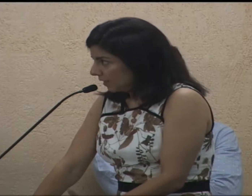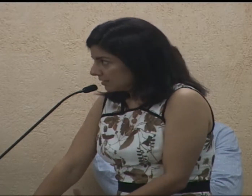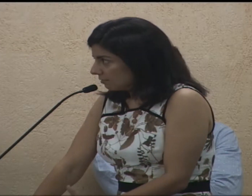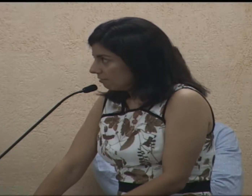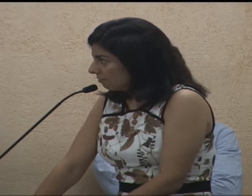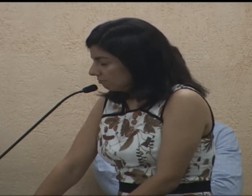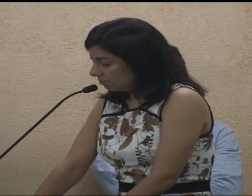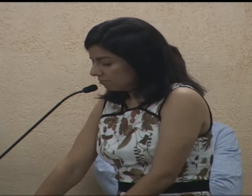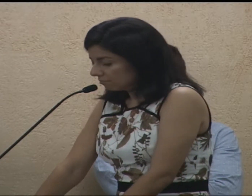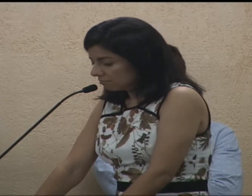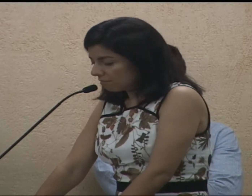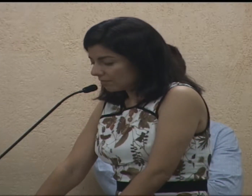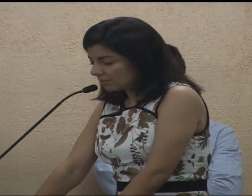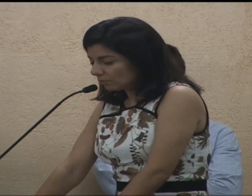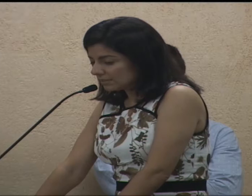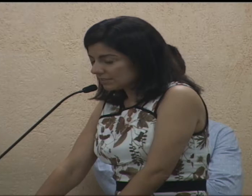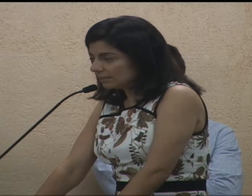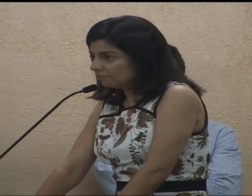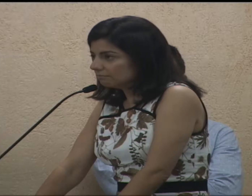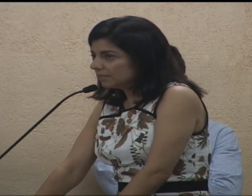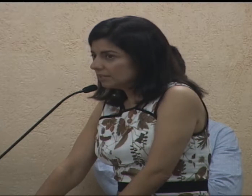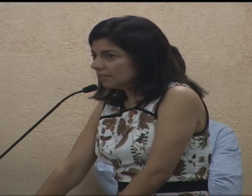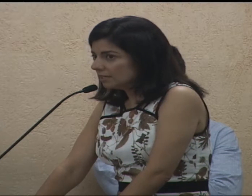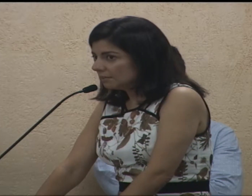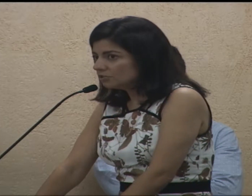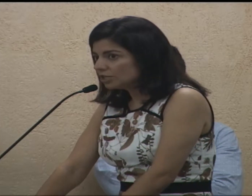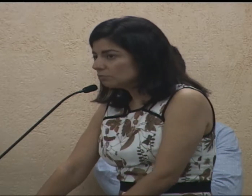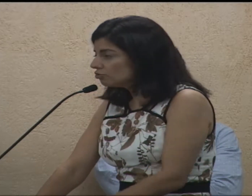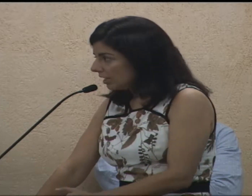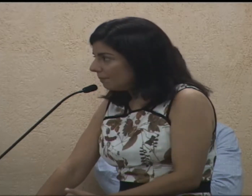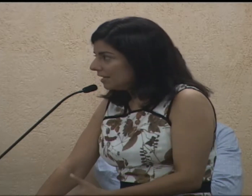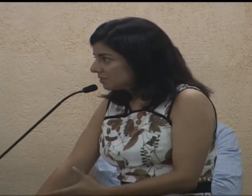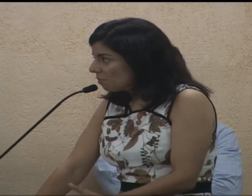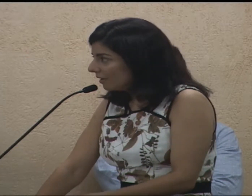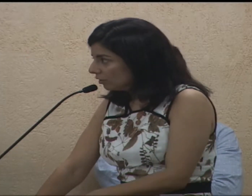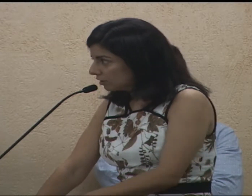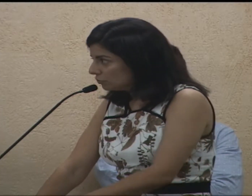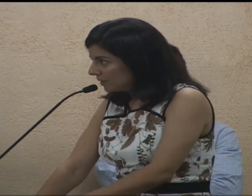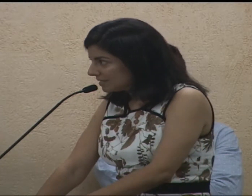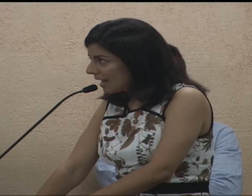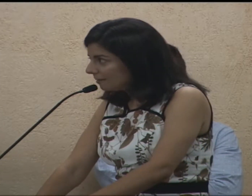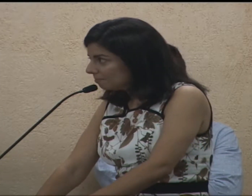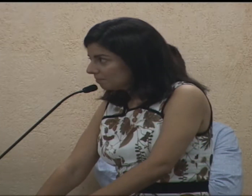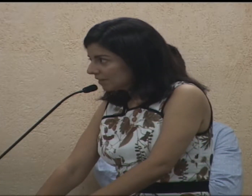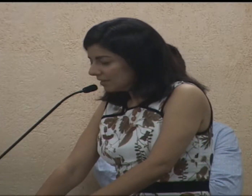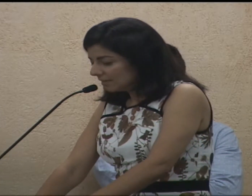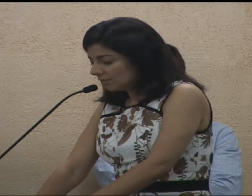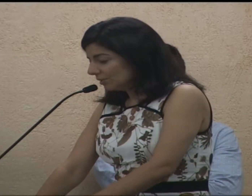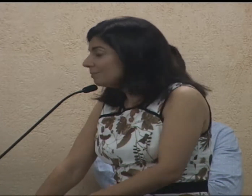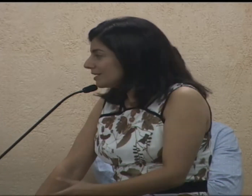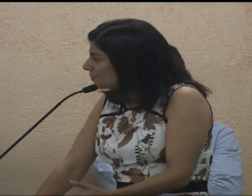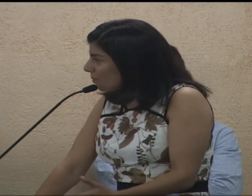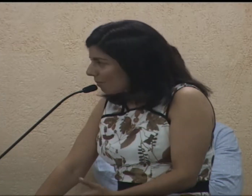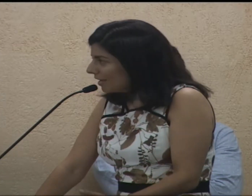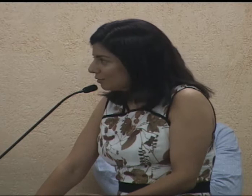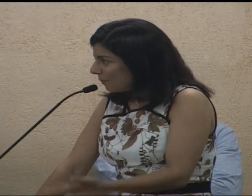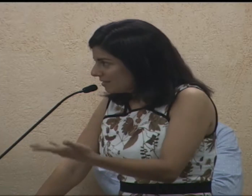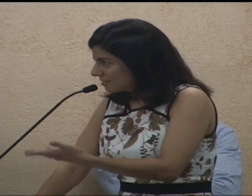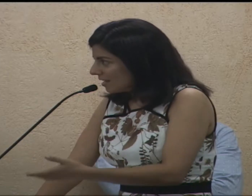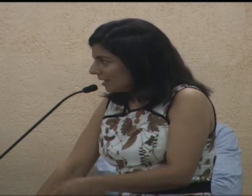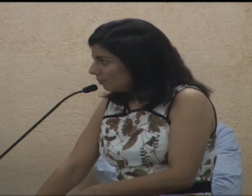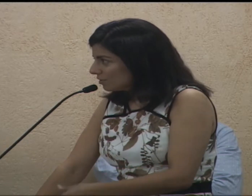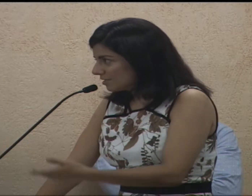de surpresa com a situação e emitimos de lá mesmo uma nota de pesar. No mesmo